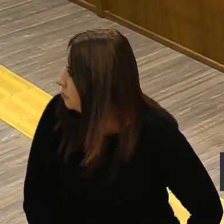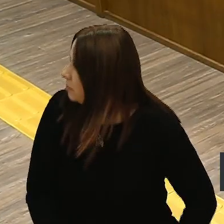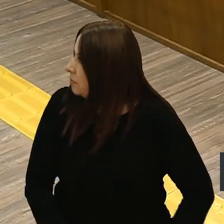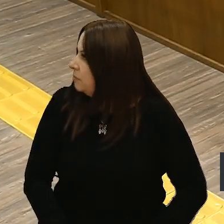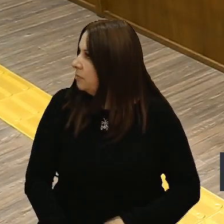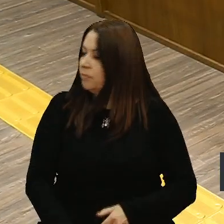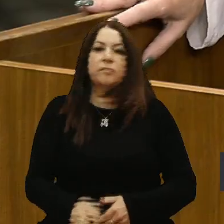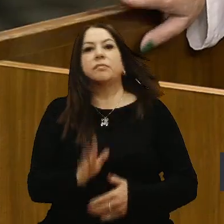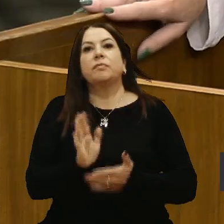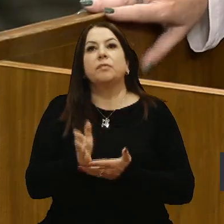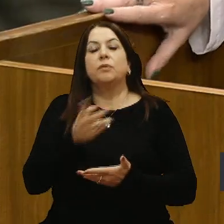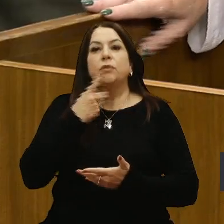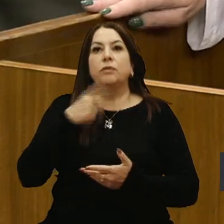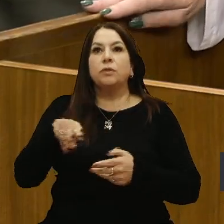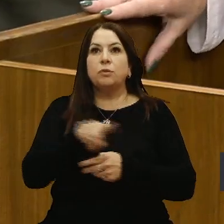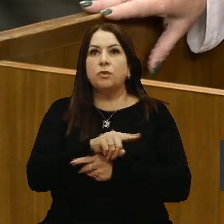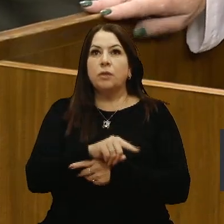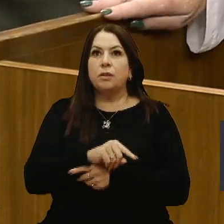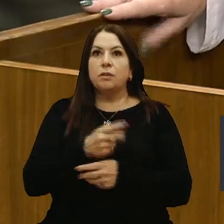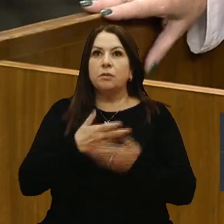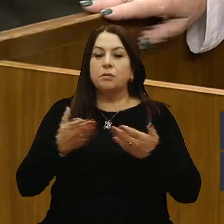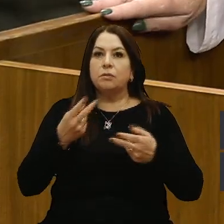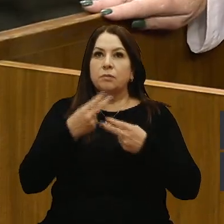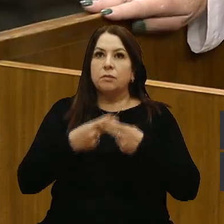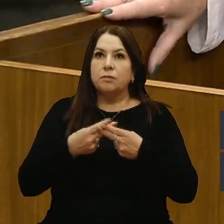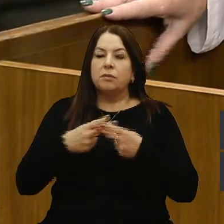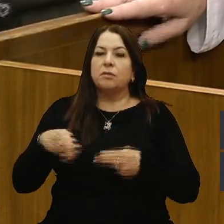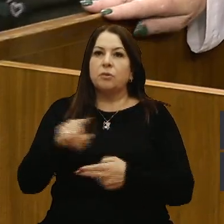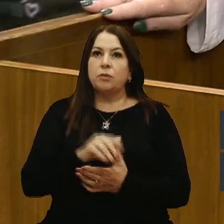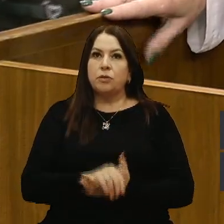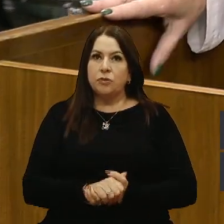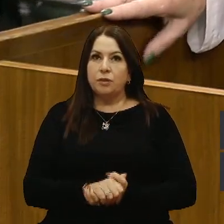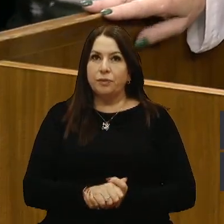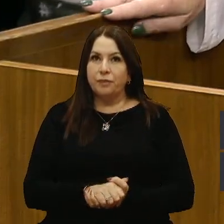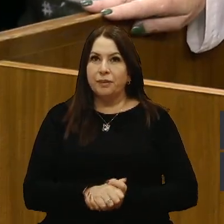Hoje eu confesso que eu perdi a paciência.